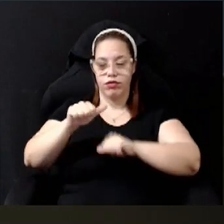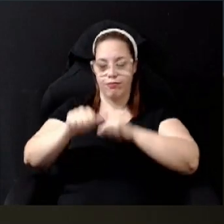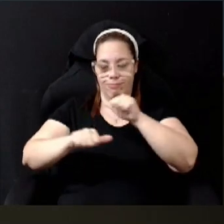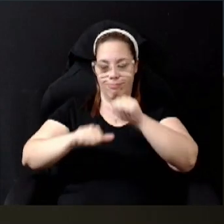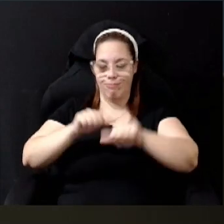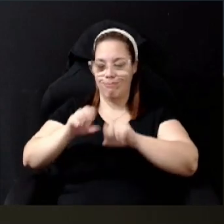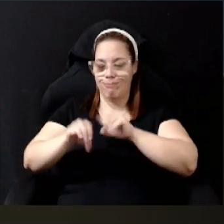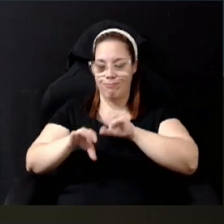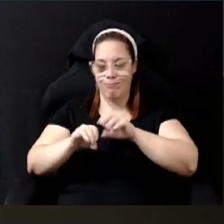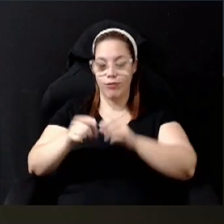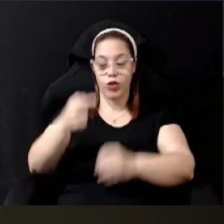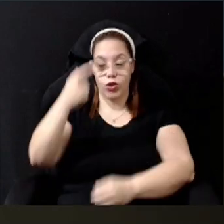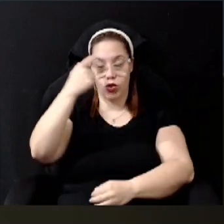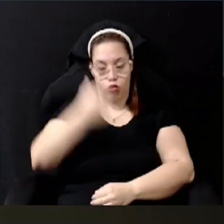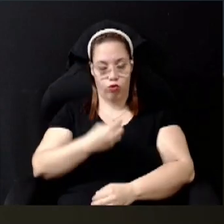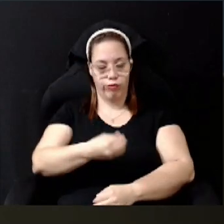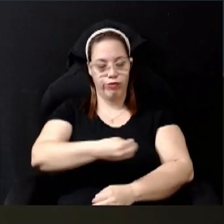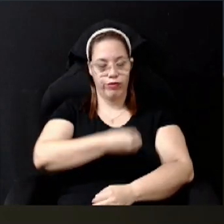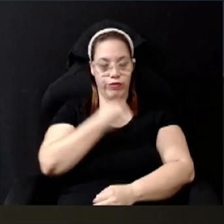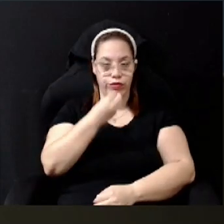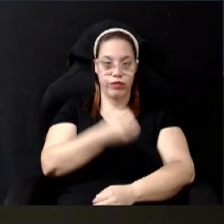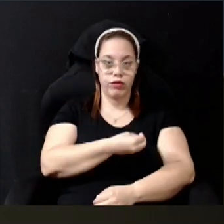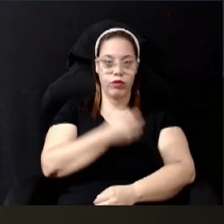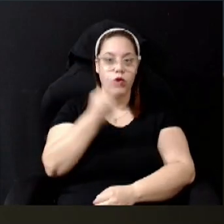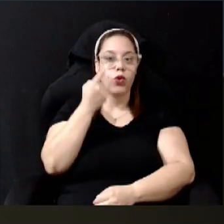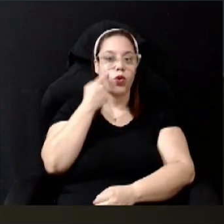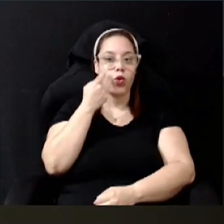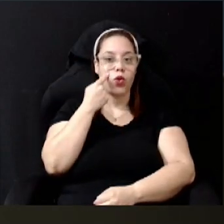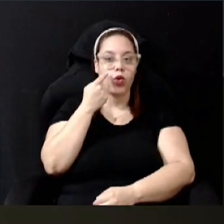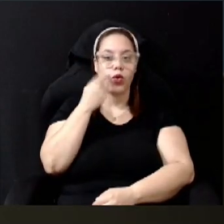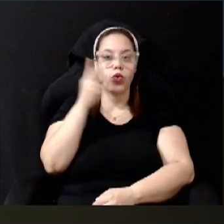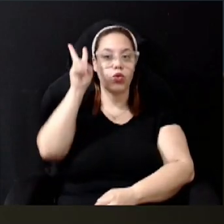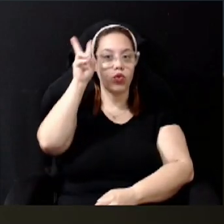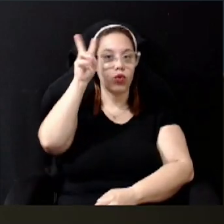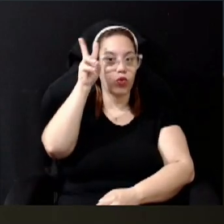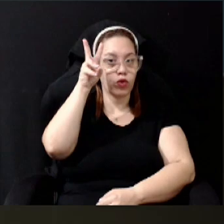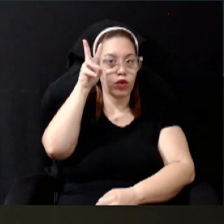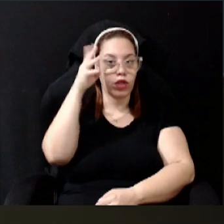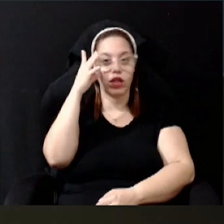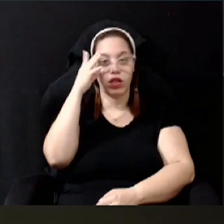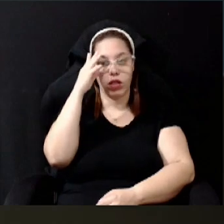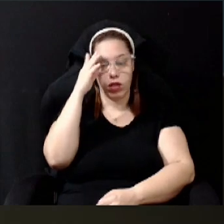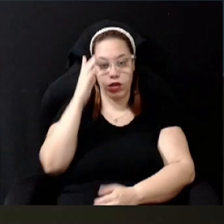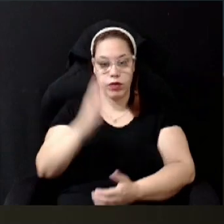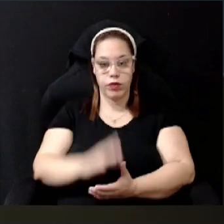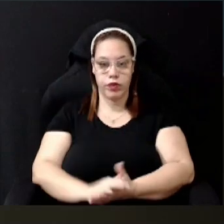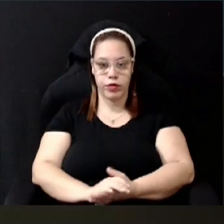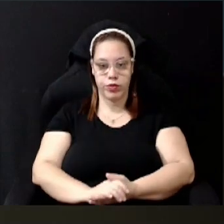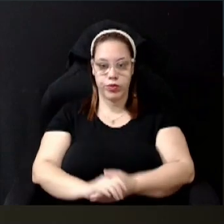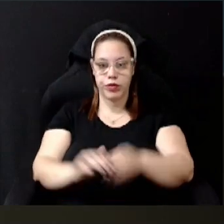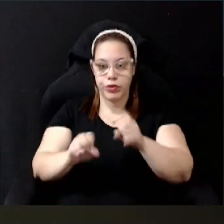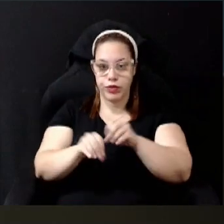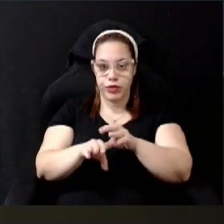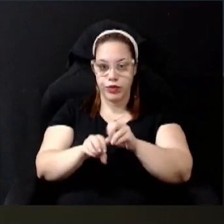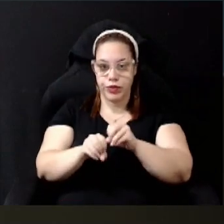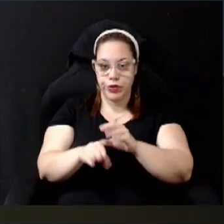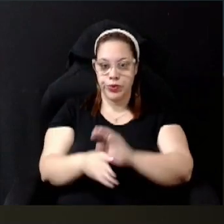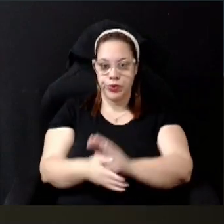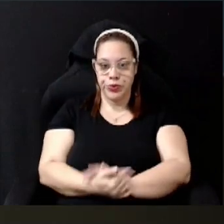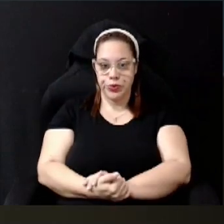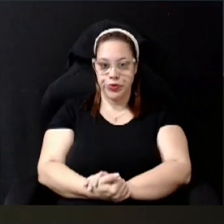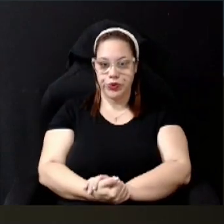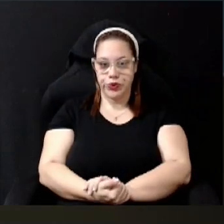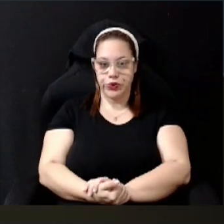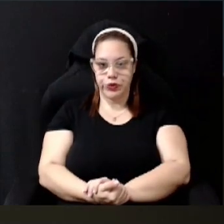a vivência disso, eu vi muitas histórias através disso. A educação, ela